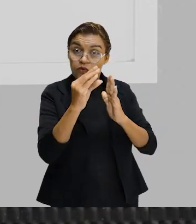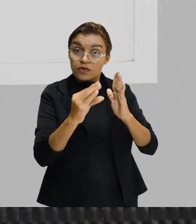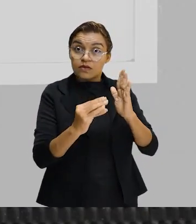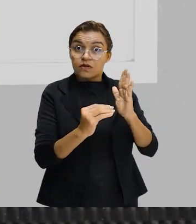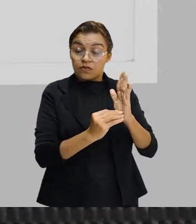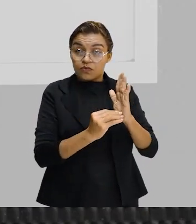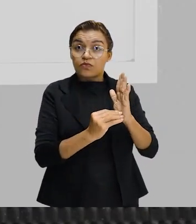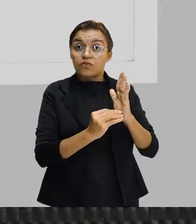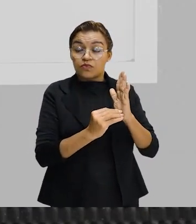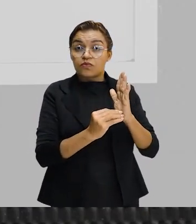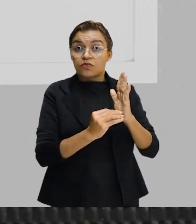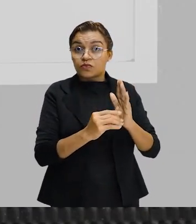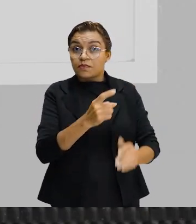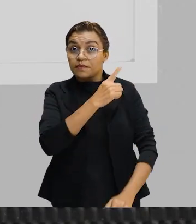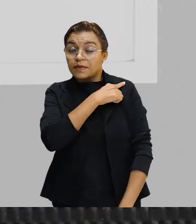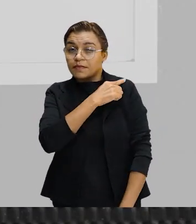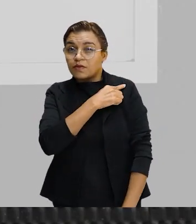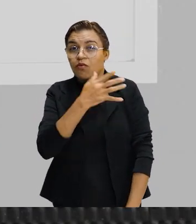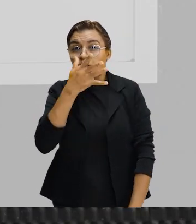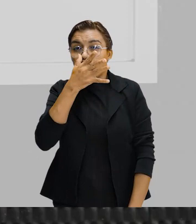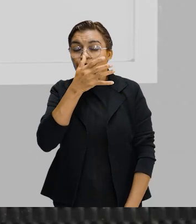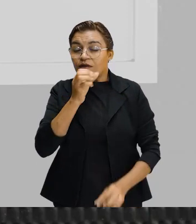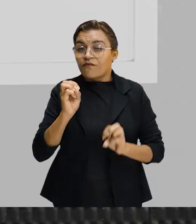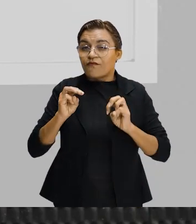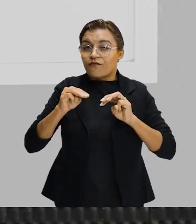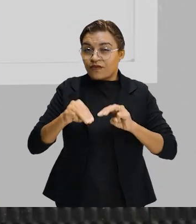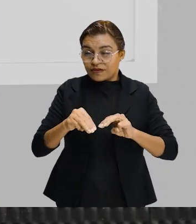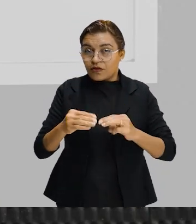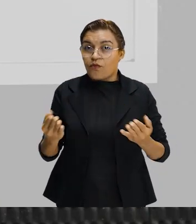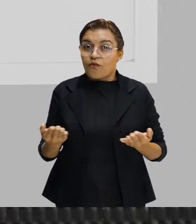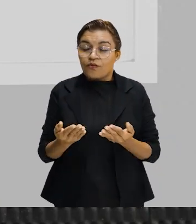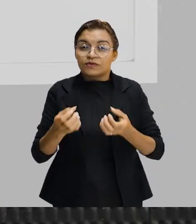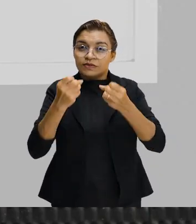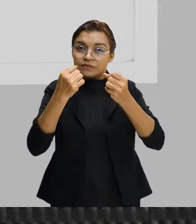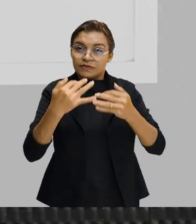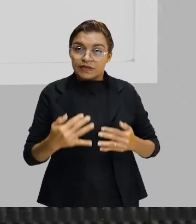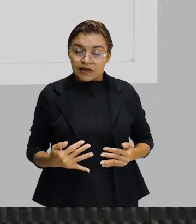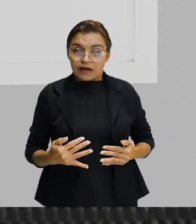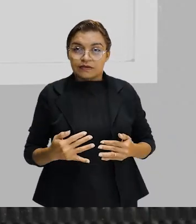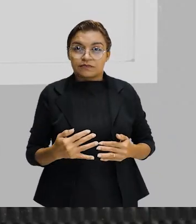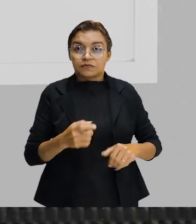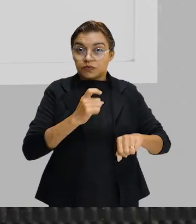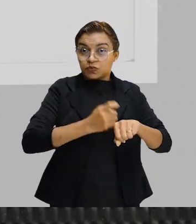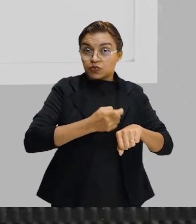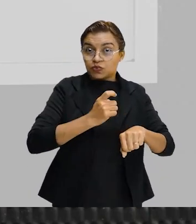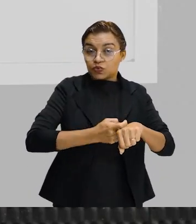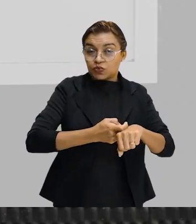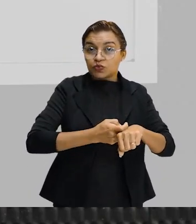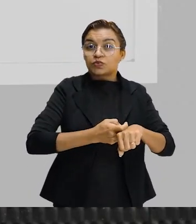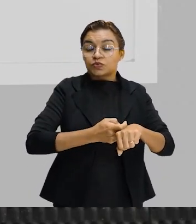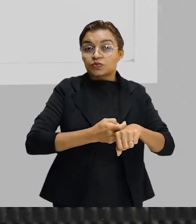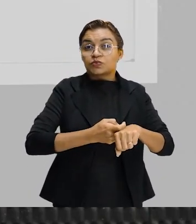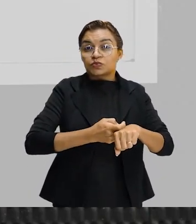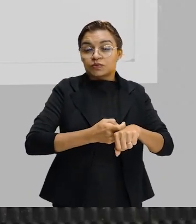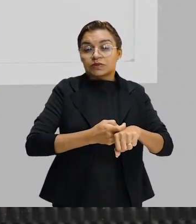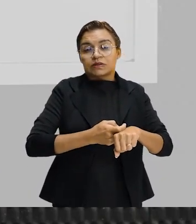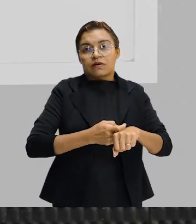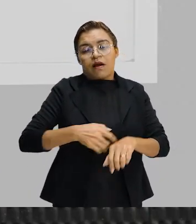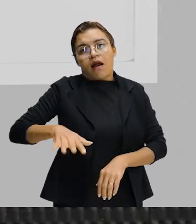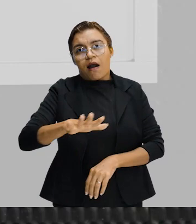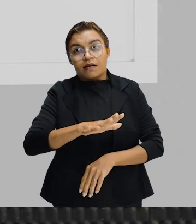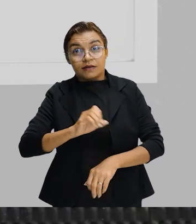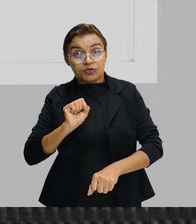ano, no curso de Física para o primeiro ano, tá ok? Então vamos falar da parte desses sólidos em equilíbrio, que é a parte de